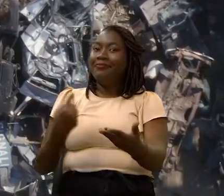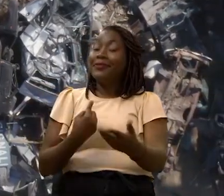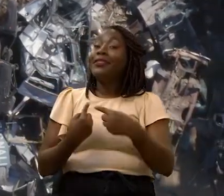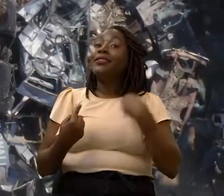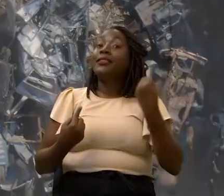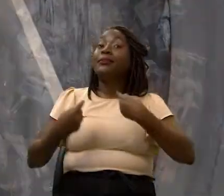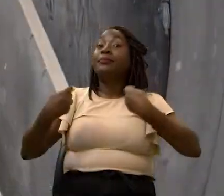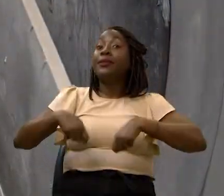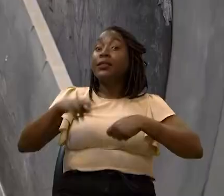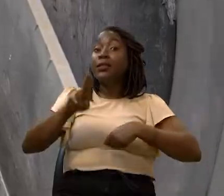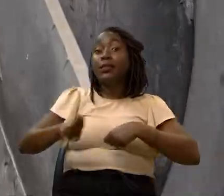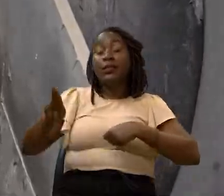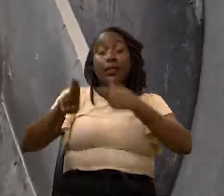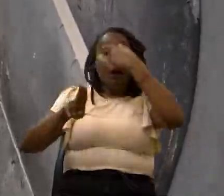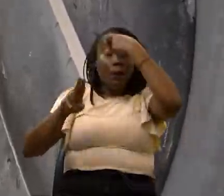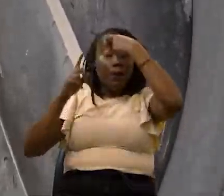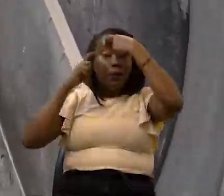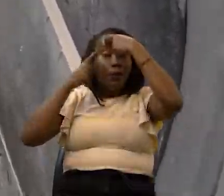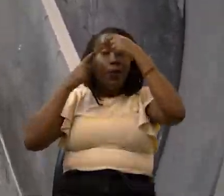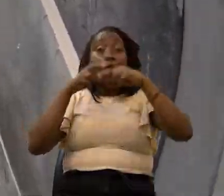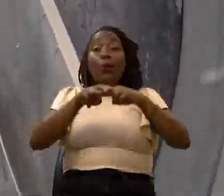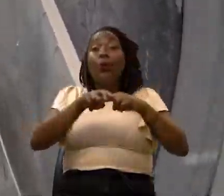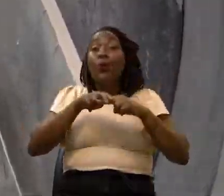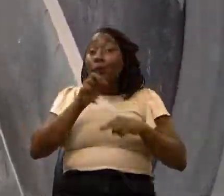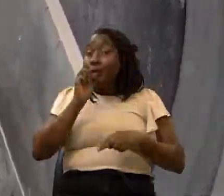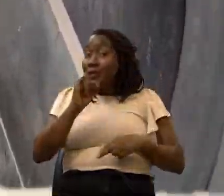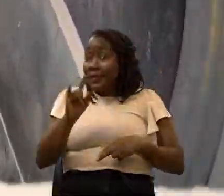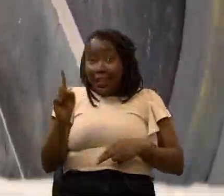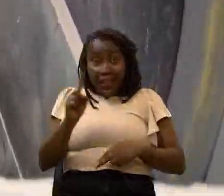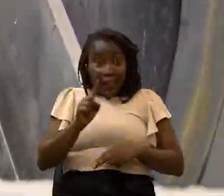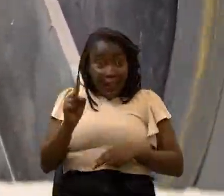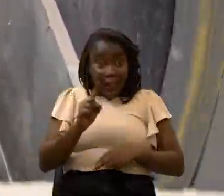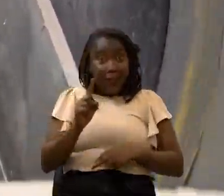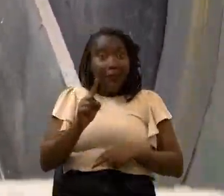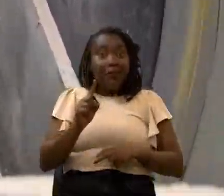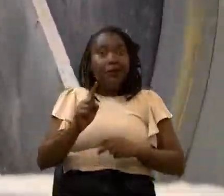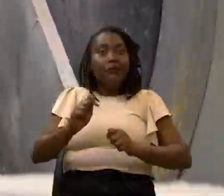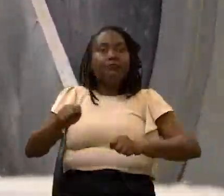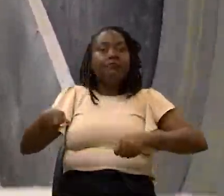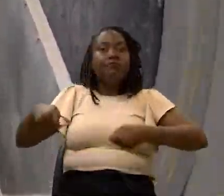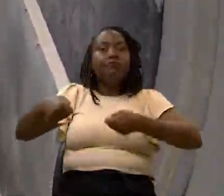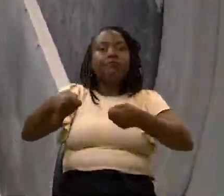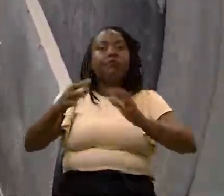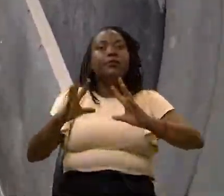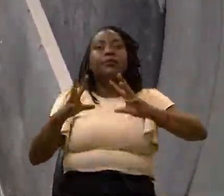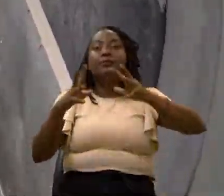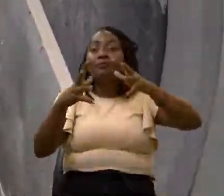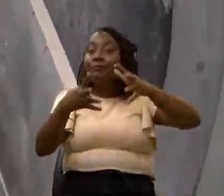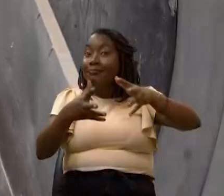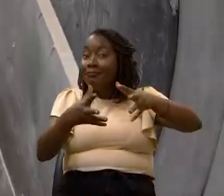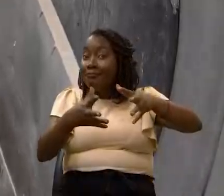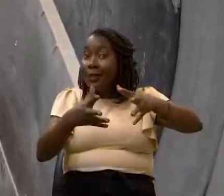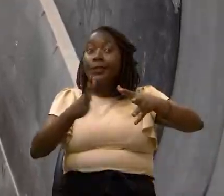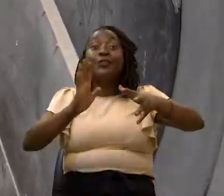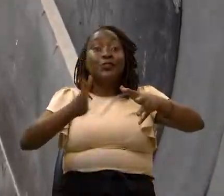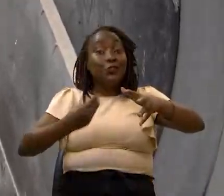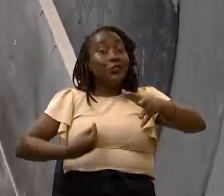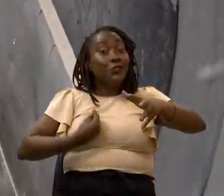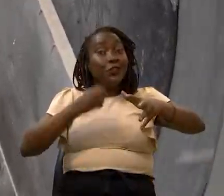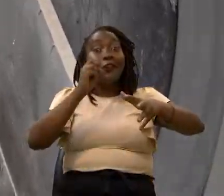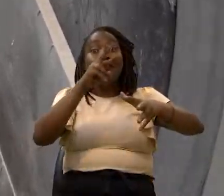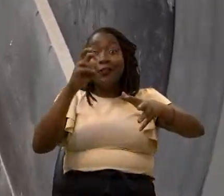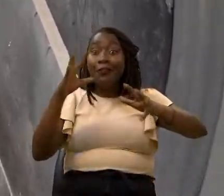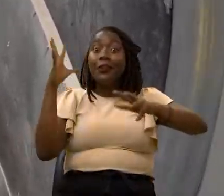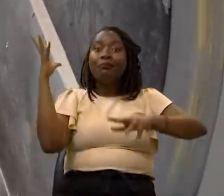para nós. Nós precisamos ter um consumo consciente, porque senão nós vamos levar o planeta a uma situação, já